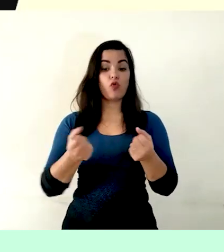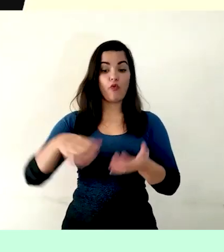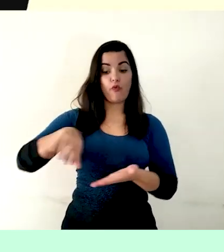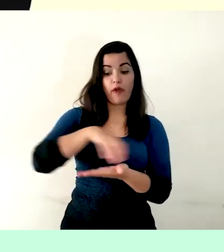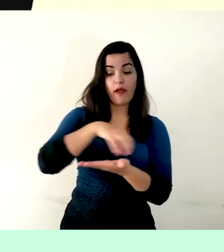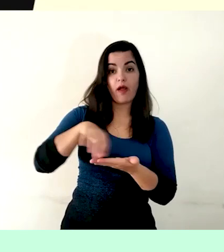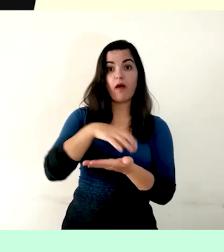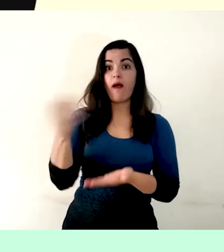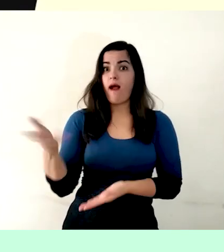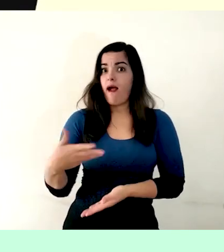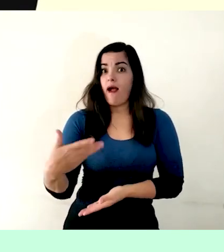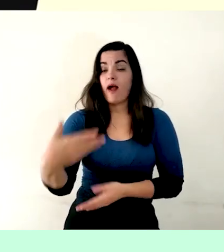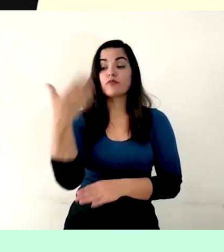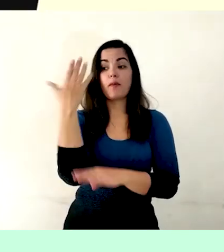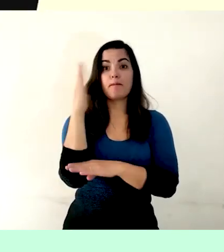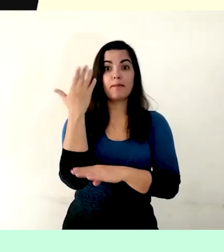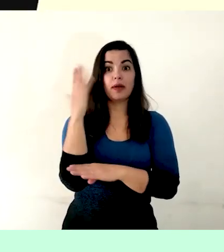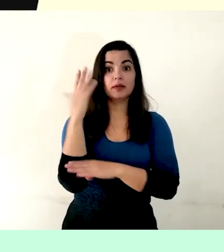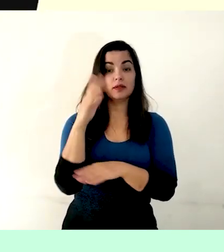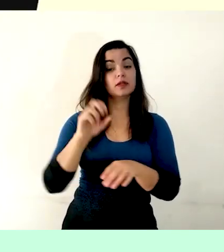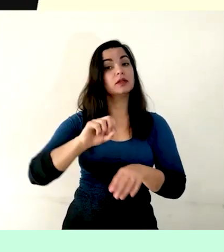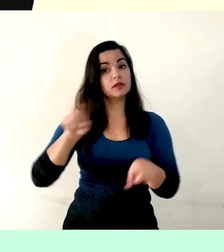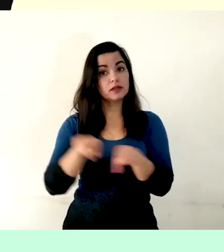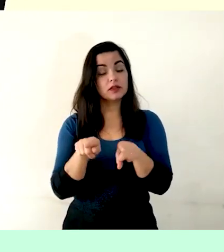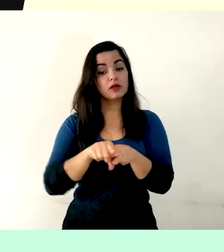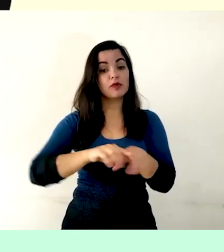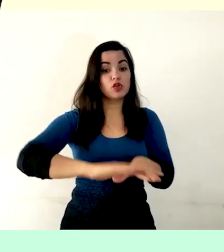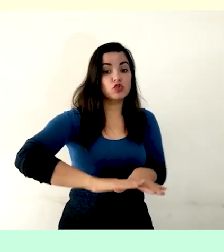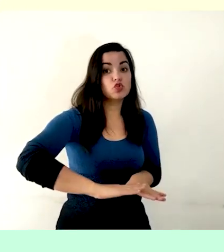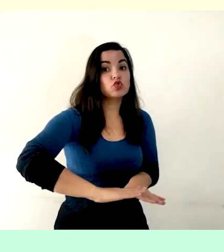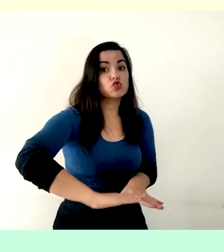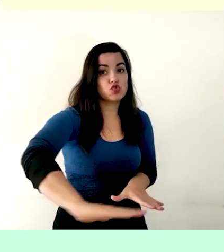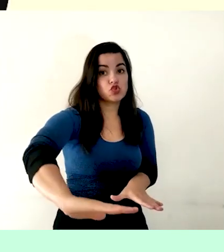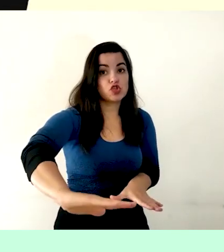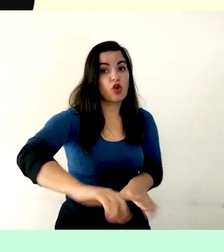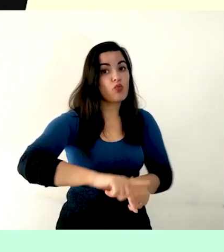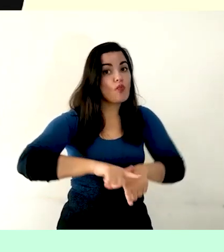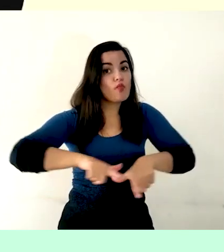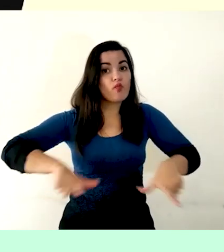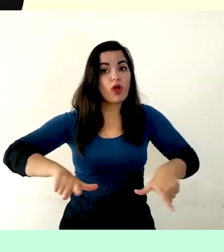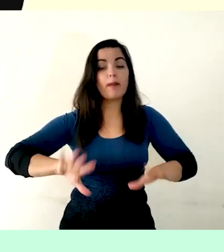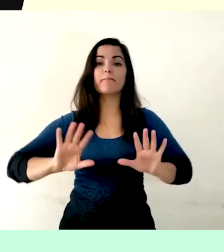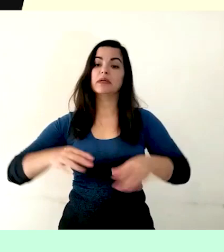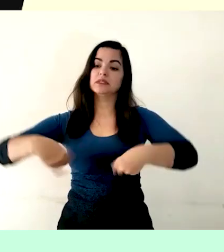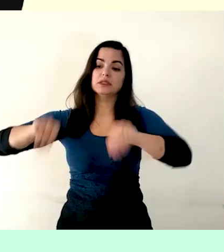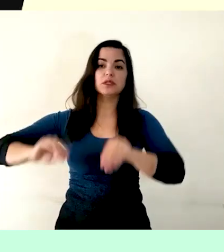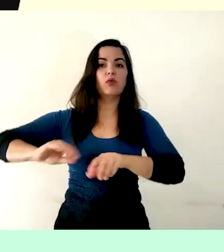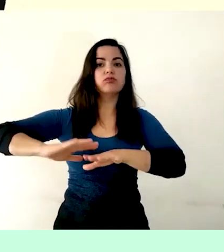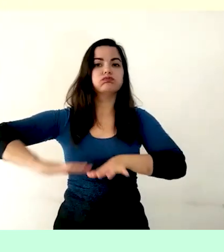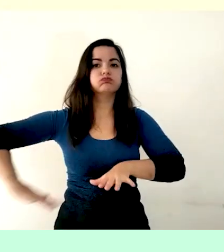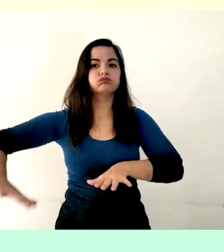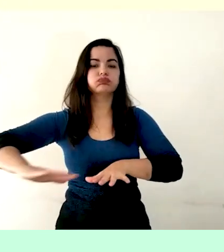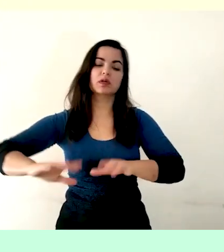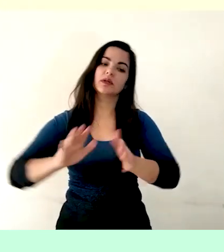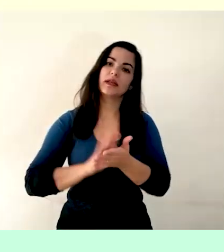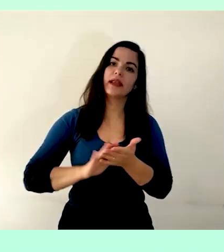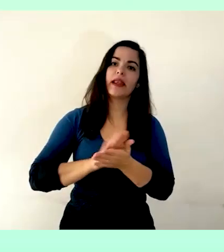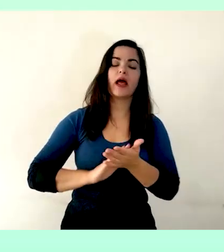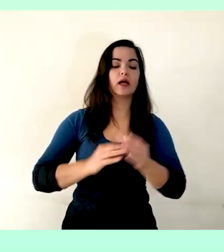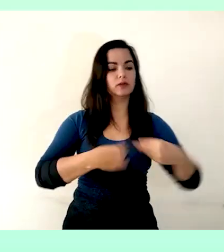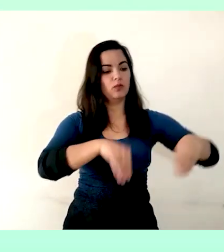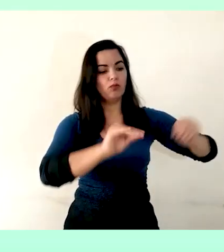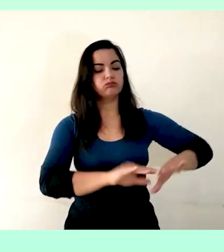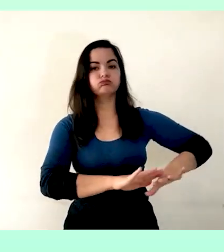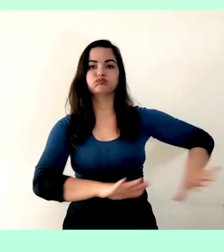corre bem rápido na madeira e também no chão, mas nem tanto no tapete, nem no tapete de yoga e ainda menos no